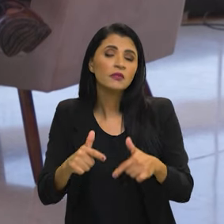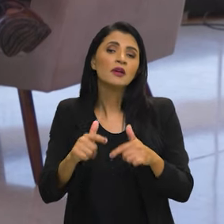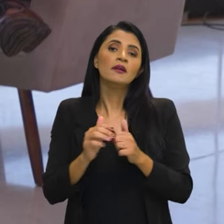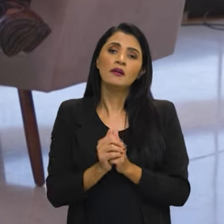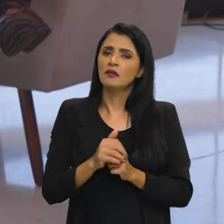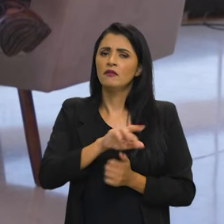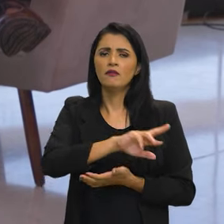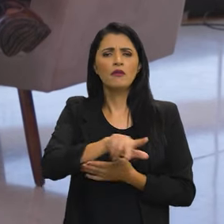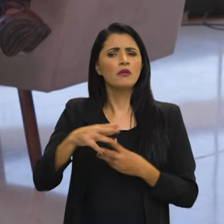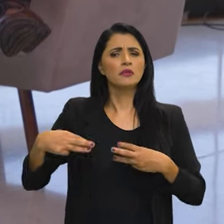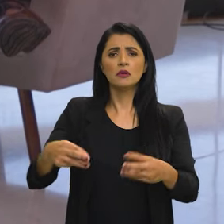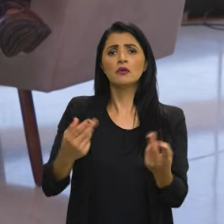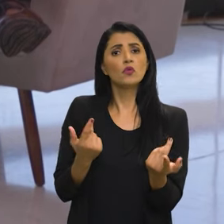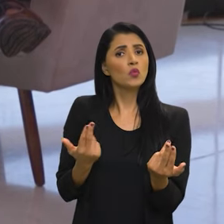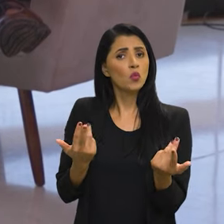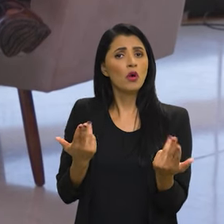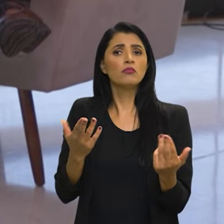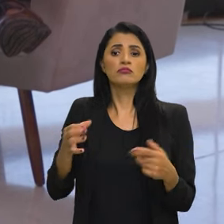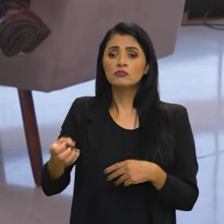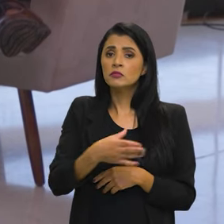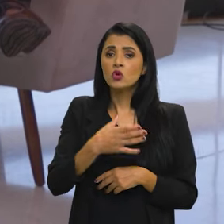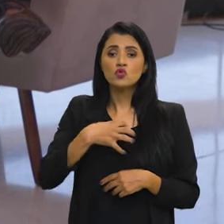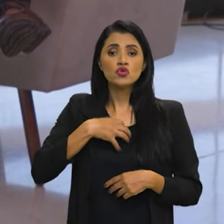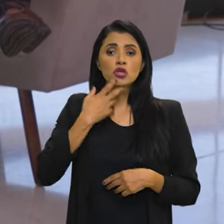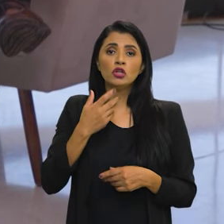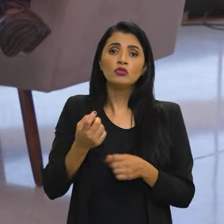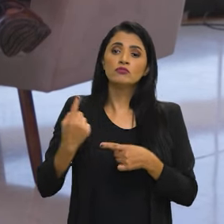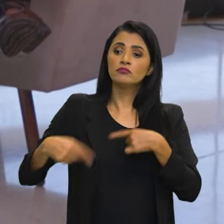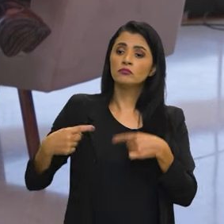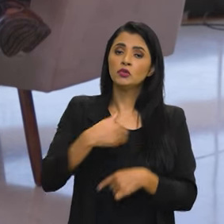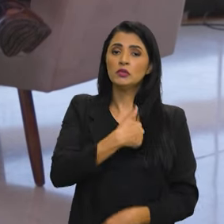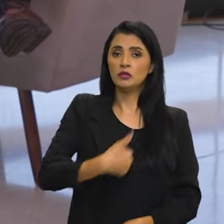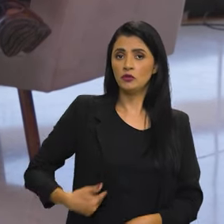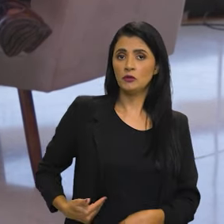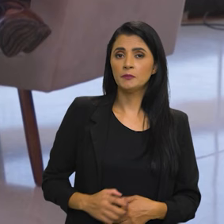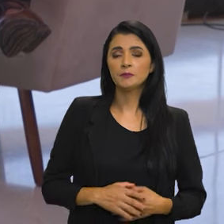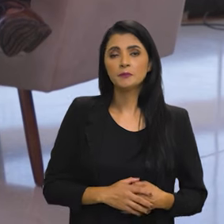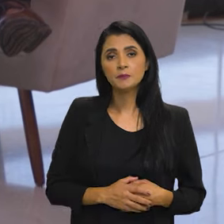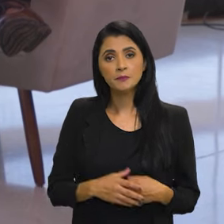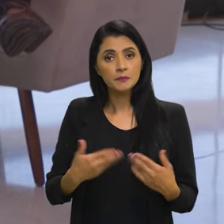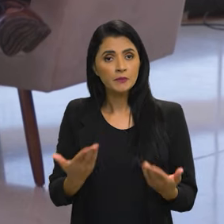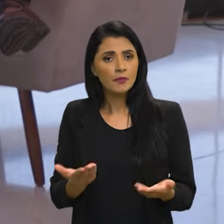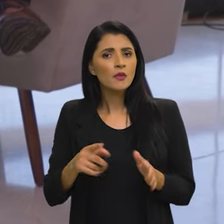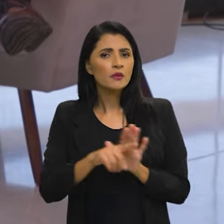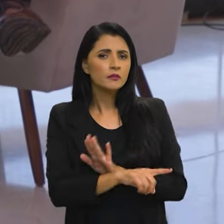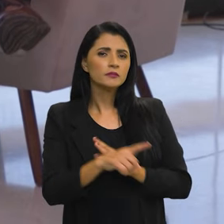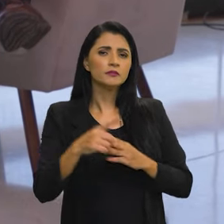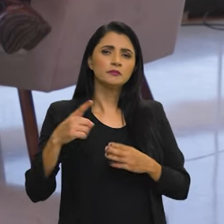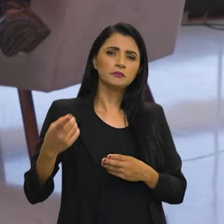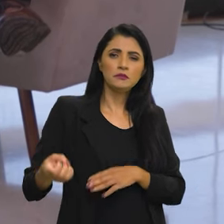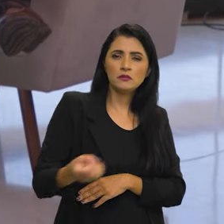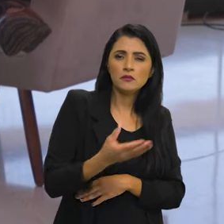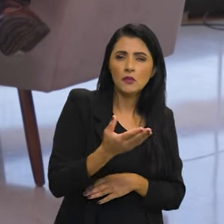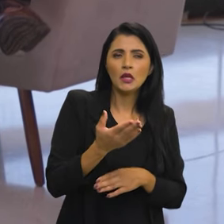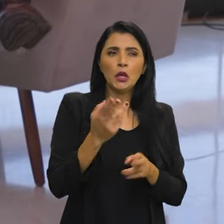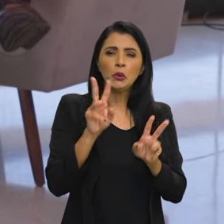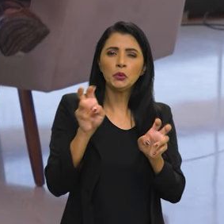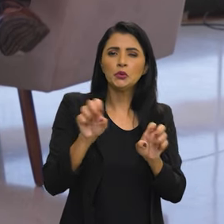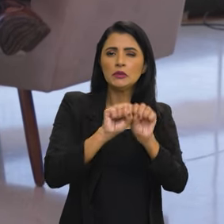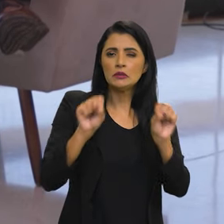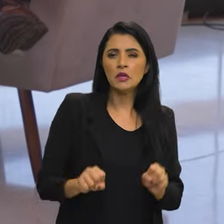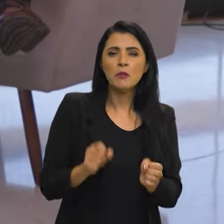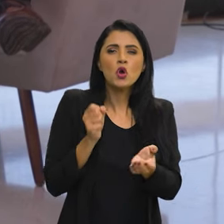feito em diversos ministérios para poder inovar a forma de fazer a política pública. E as inovações em relação ao sistema de